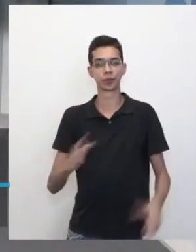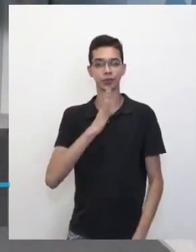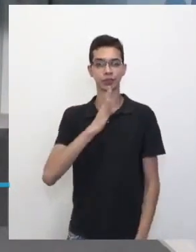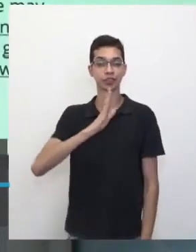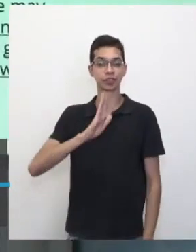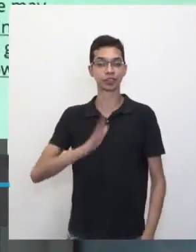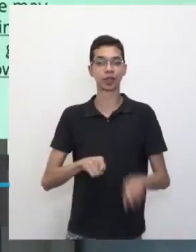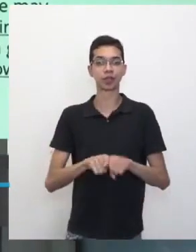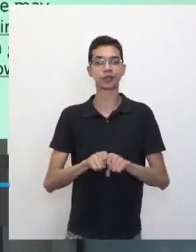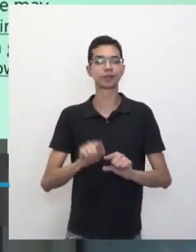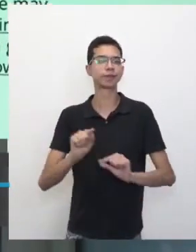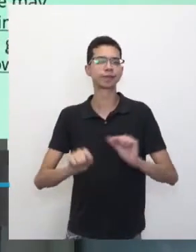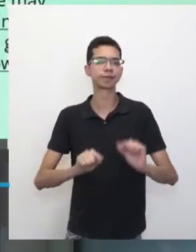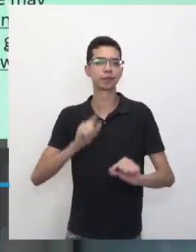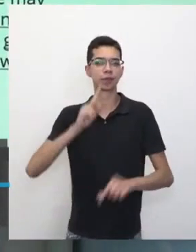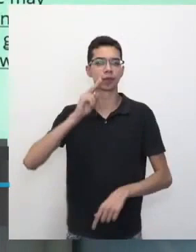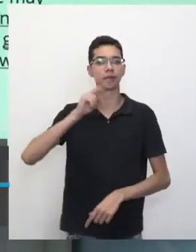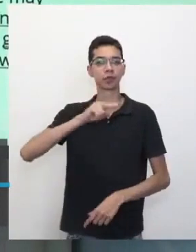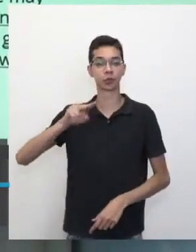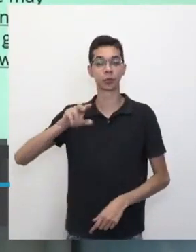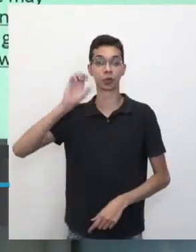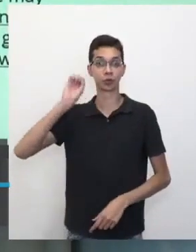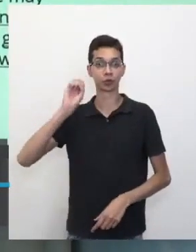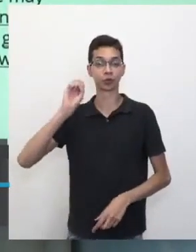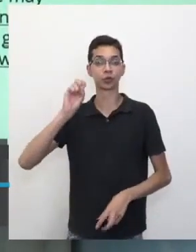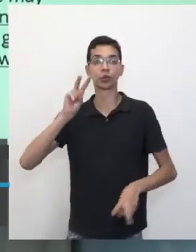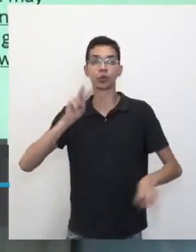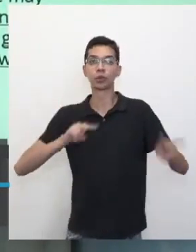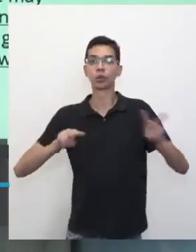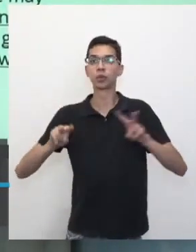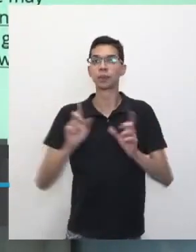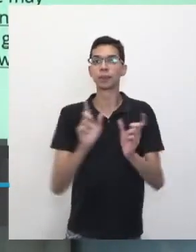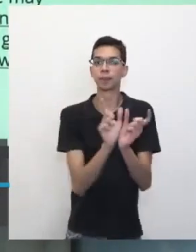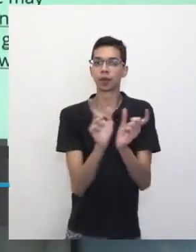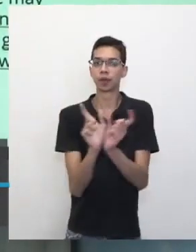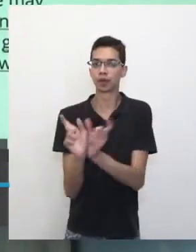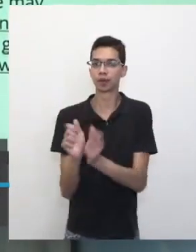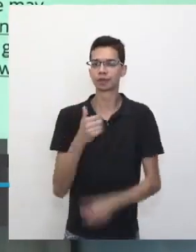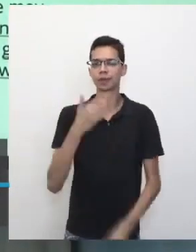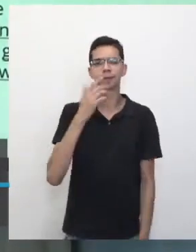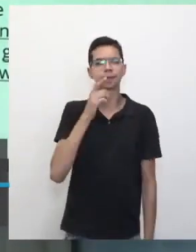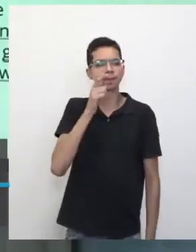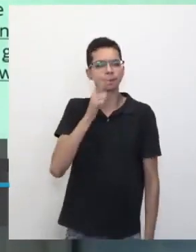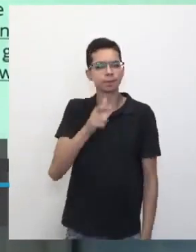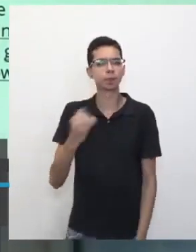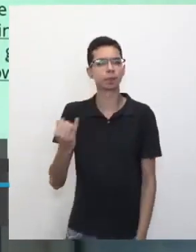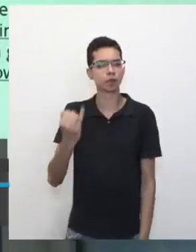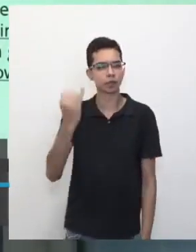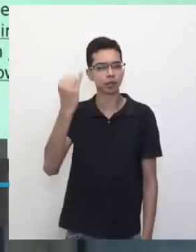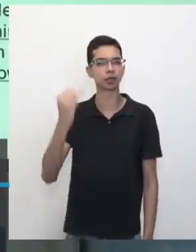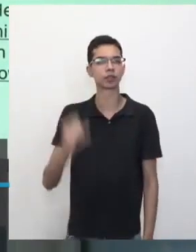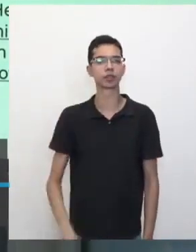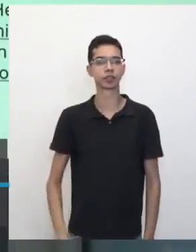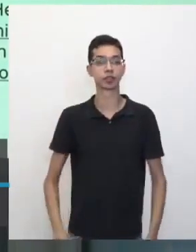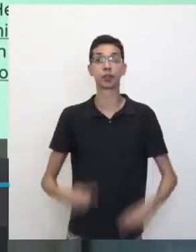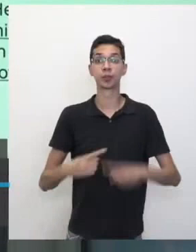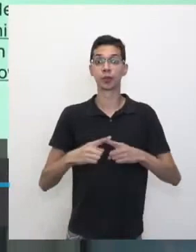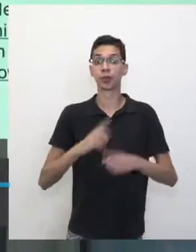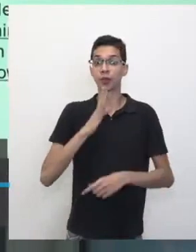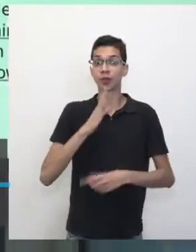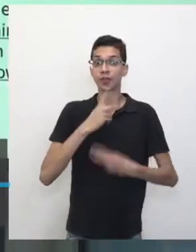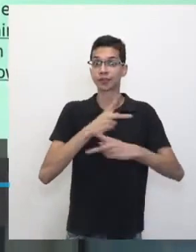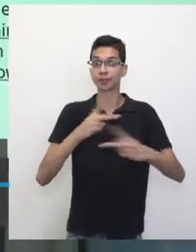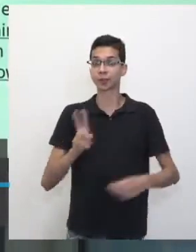motivo, já leu em algum lugar, já ouviu. Isso é interessante porque a gente tem que usar todo o conhecimento prévio para poder entender um texto que a gente vai